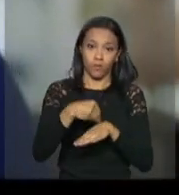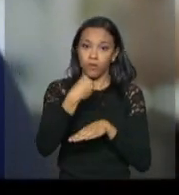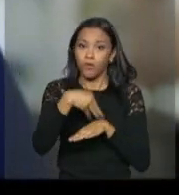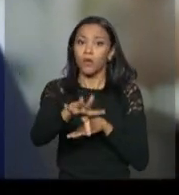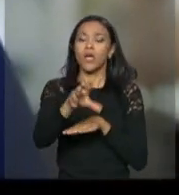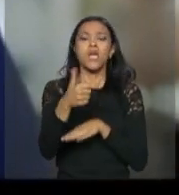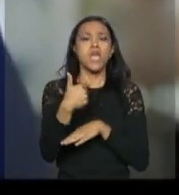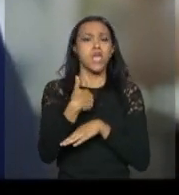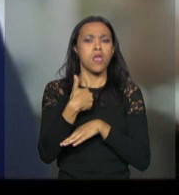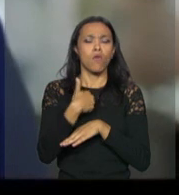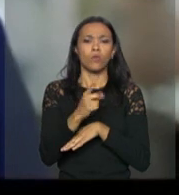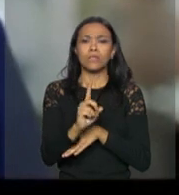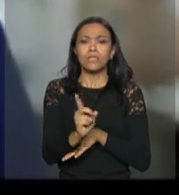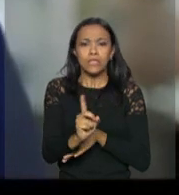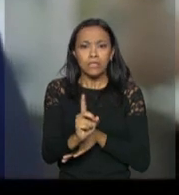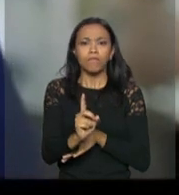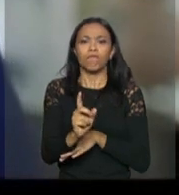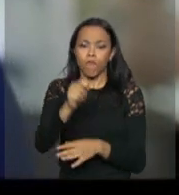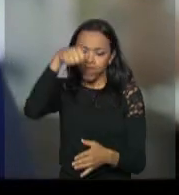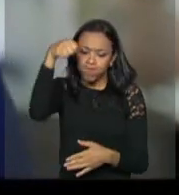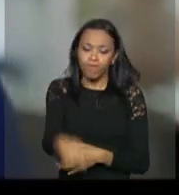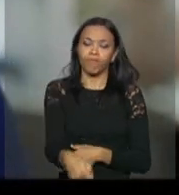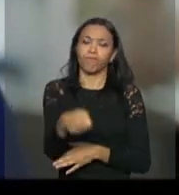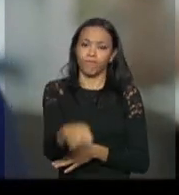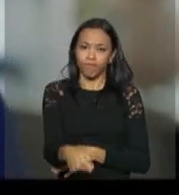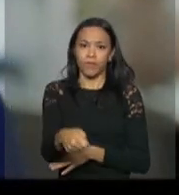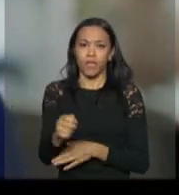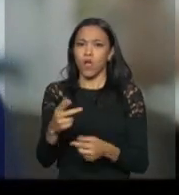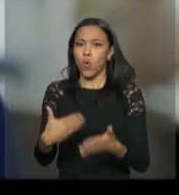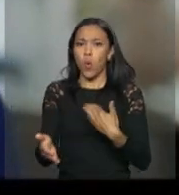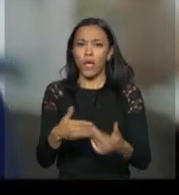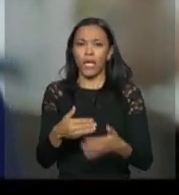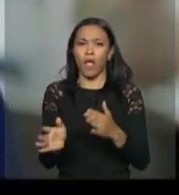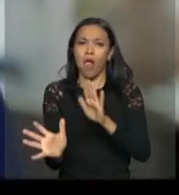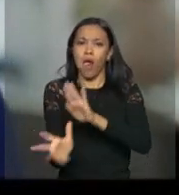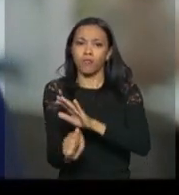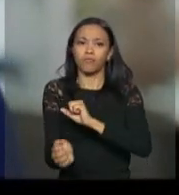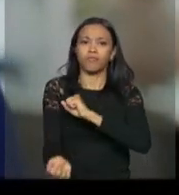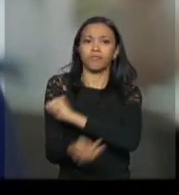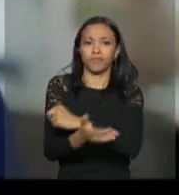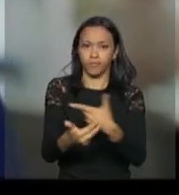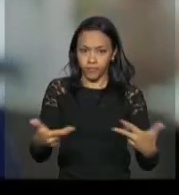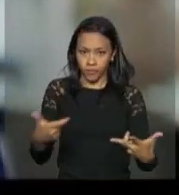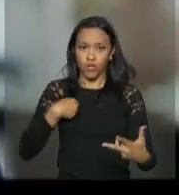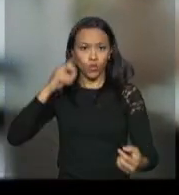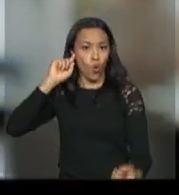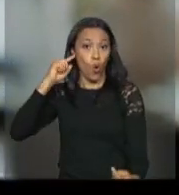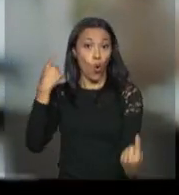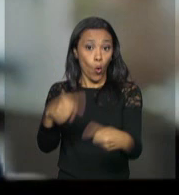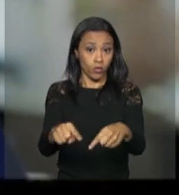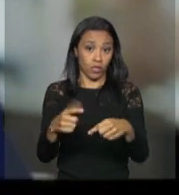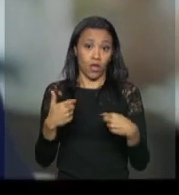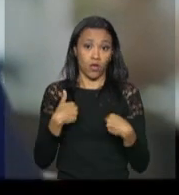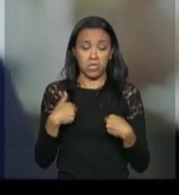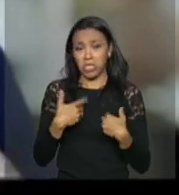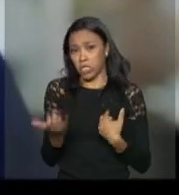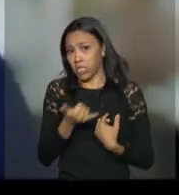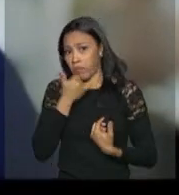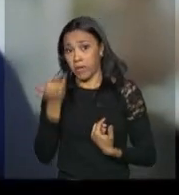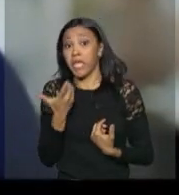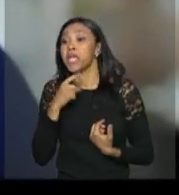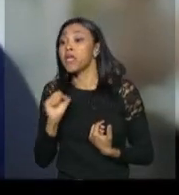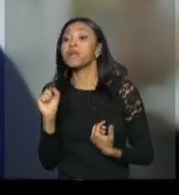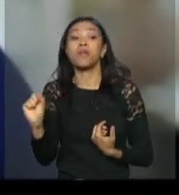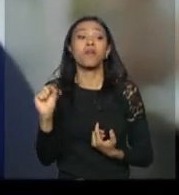nenhuma maneira em combater qualquer tipo de mal feito ou atos de corrupção, sejam eles cometidos por